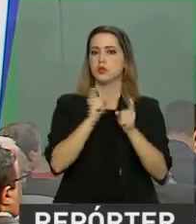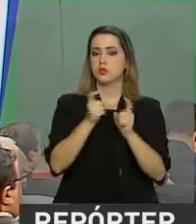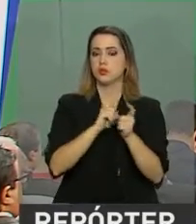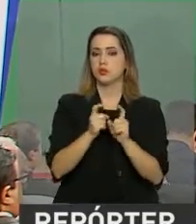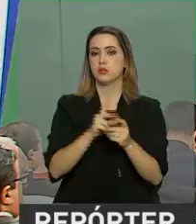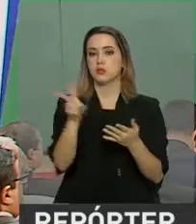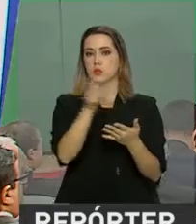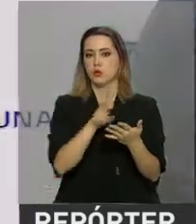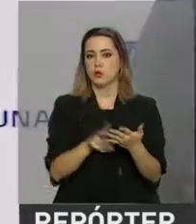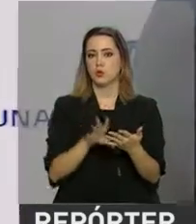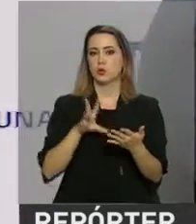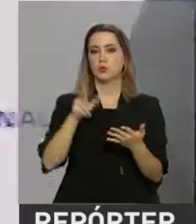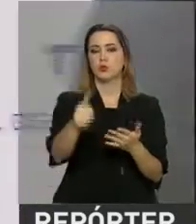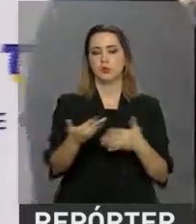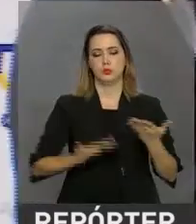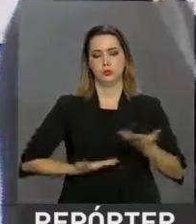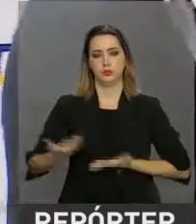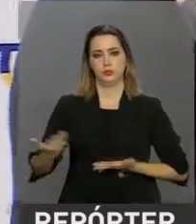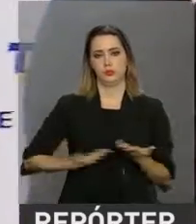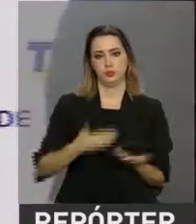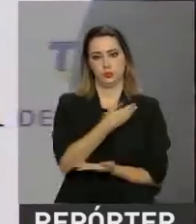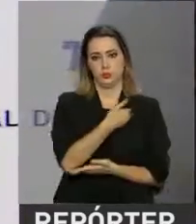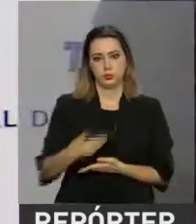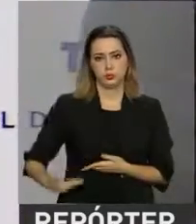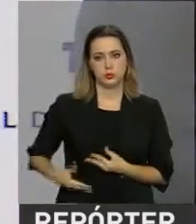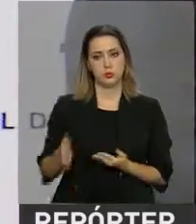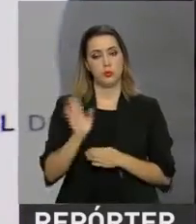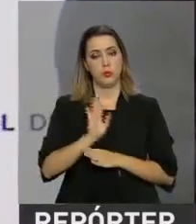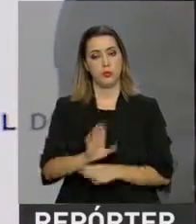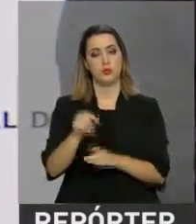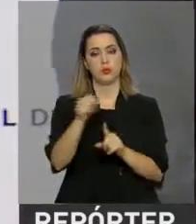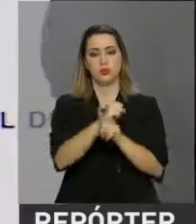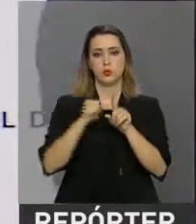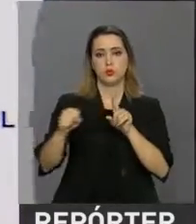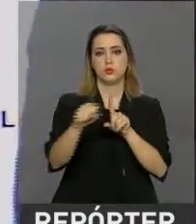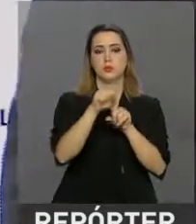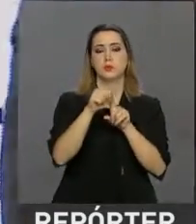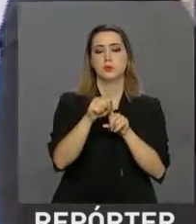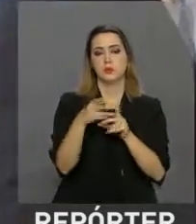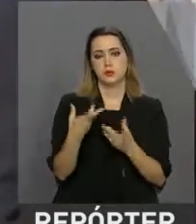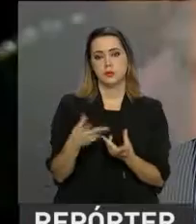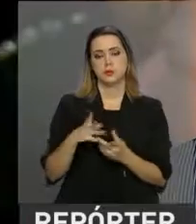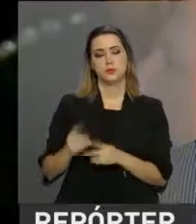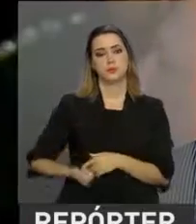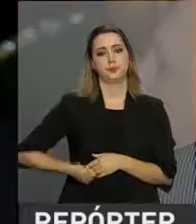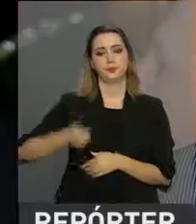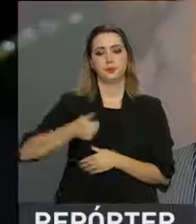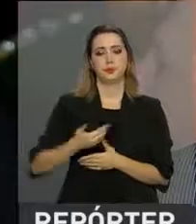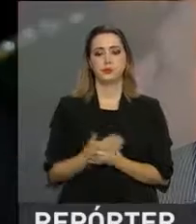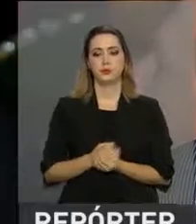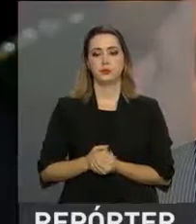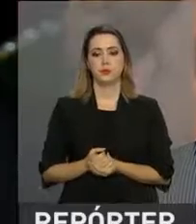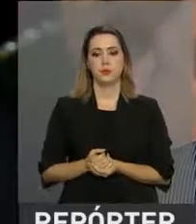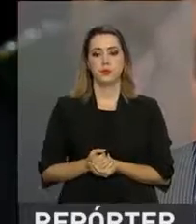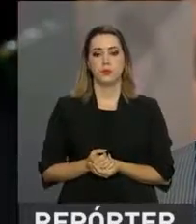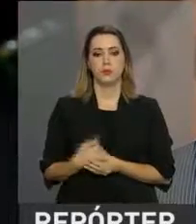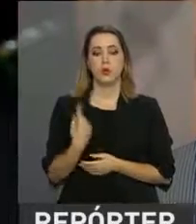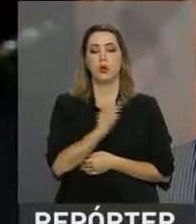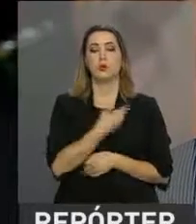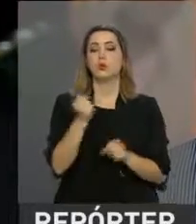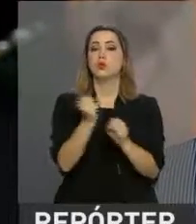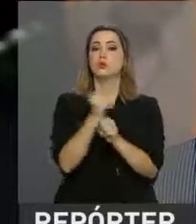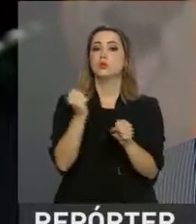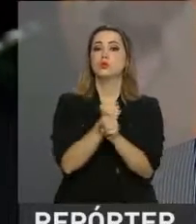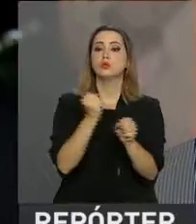monitorar os serviços públicos para atender a população da melhor forma possível construirmos grandes